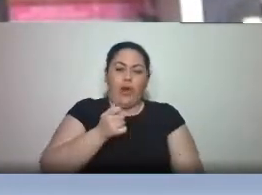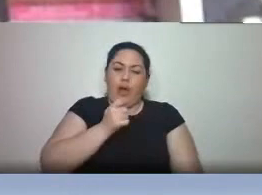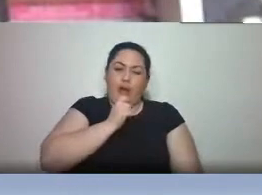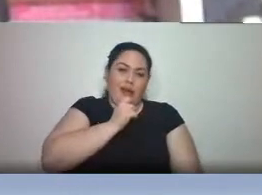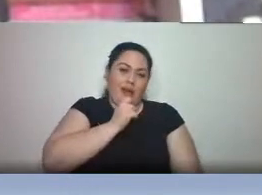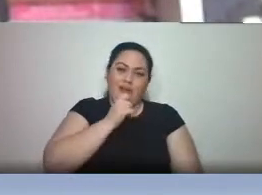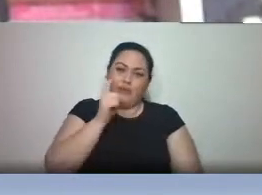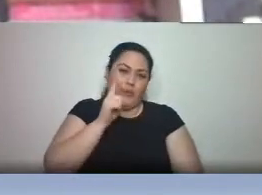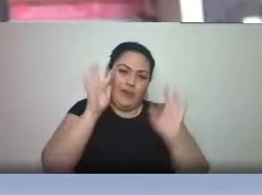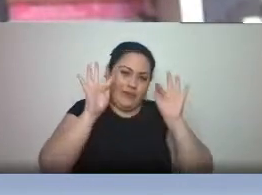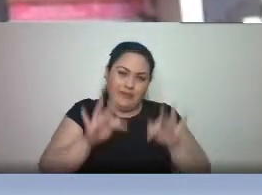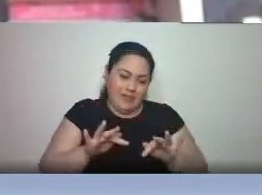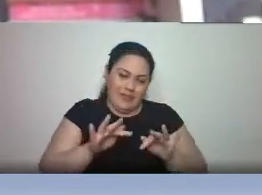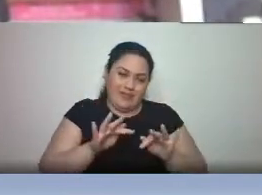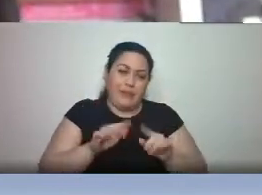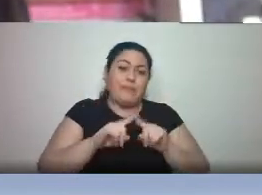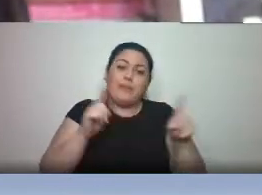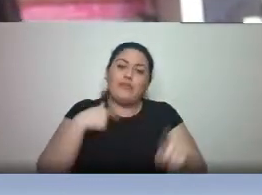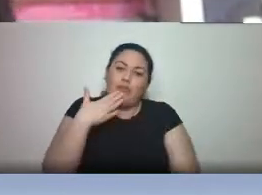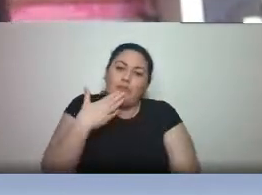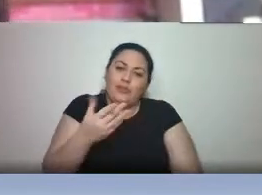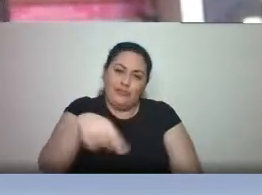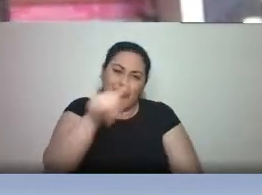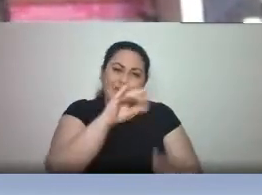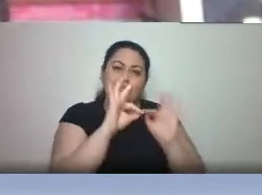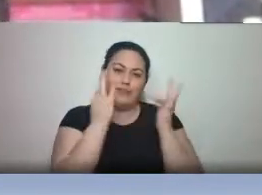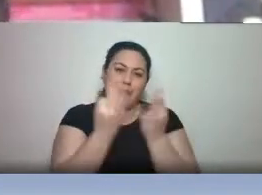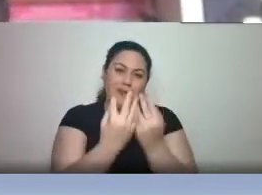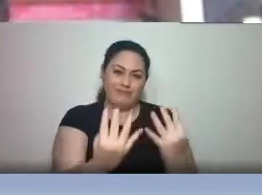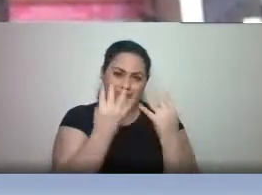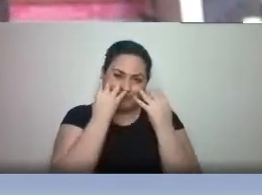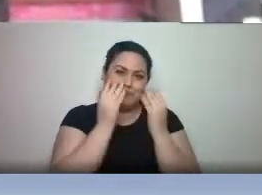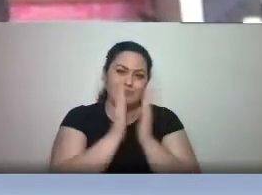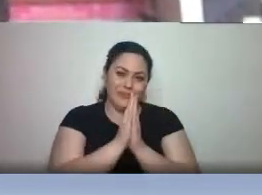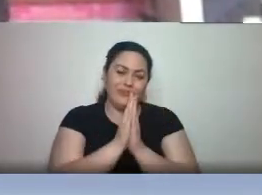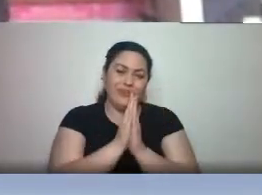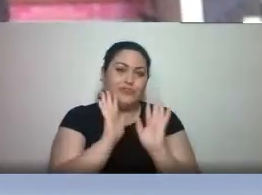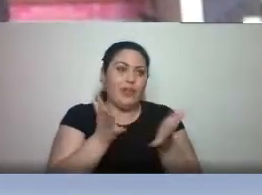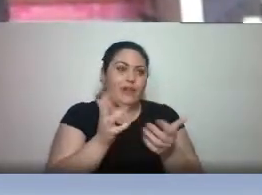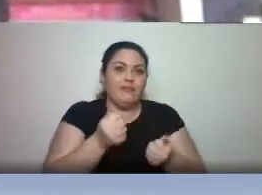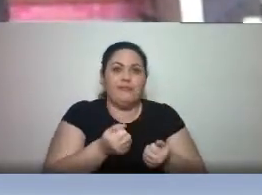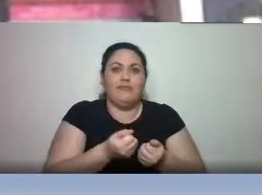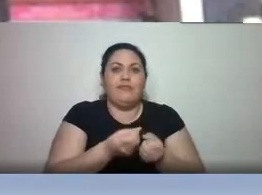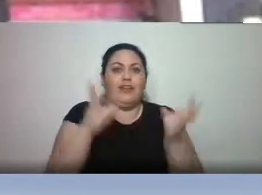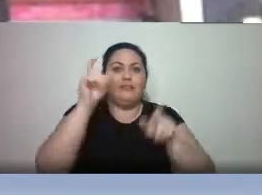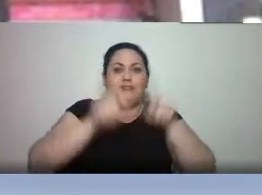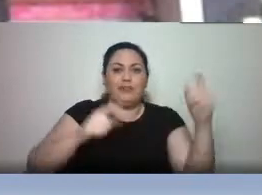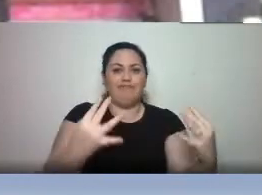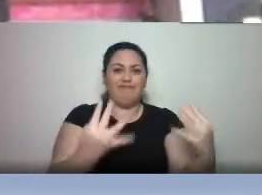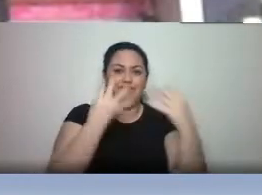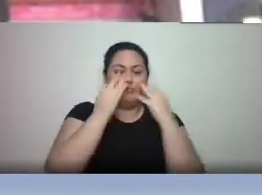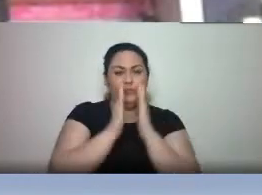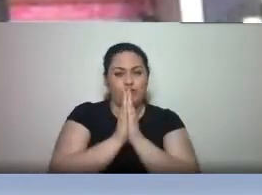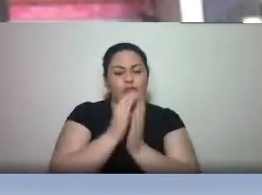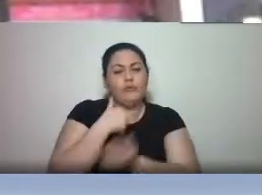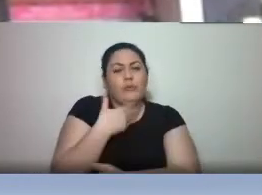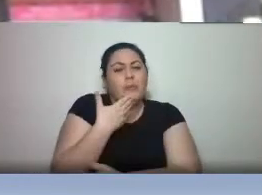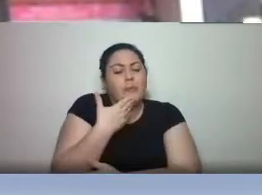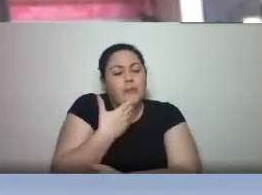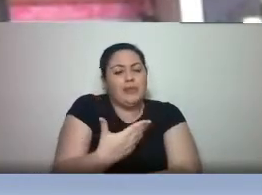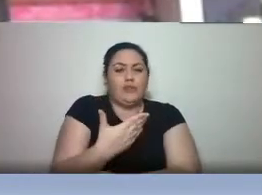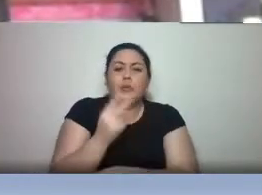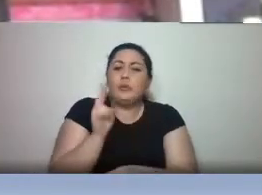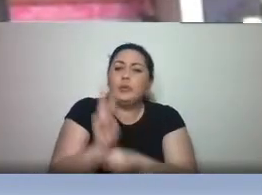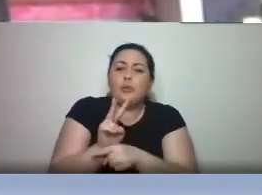fazer mais um pedido para as famílias que estão nos assistindo, já que nós temos muita gente assistindo, eu queria pedir muito cuidado